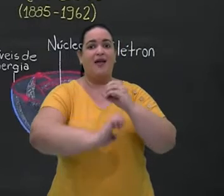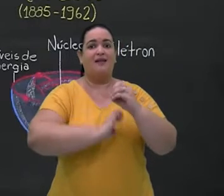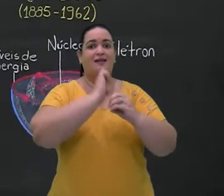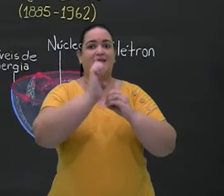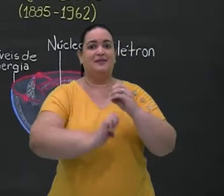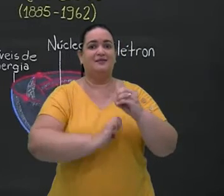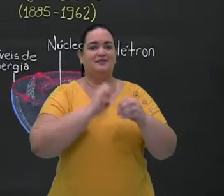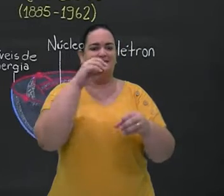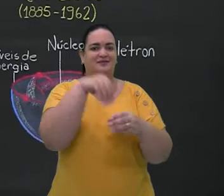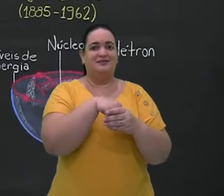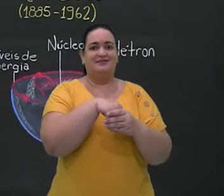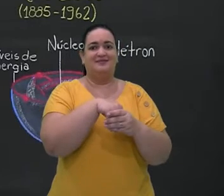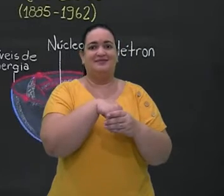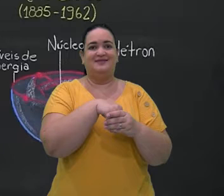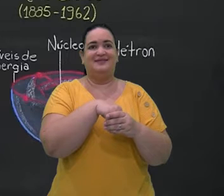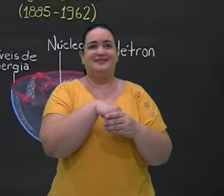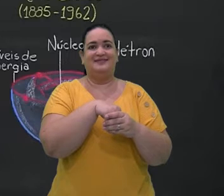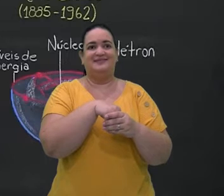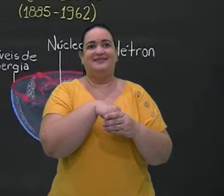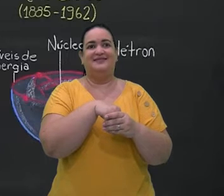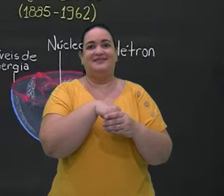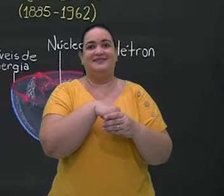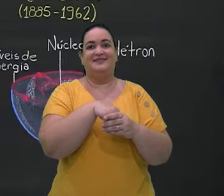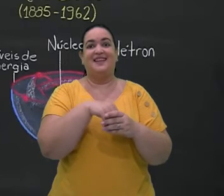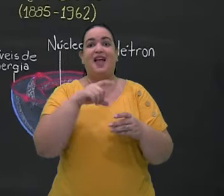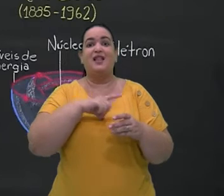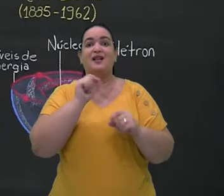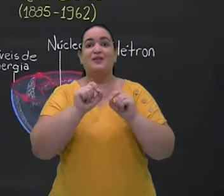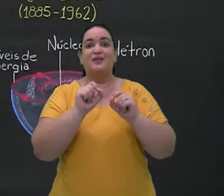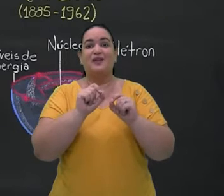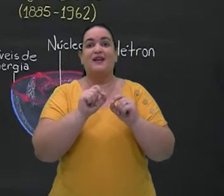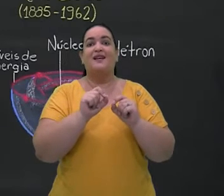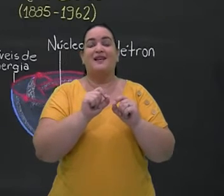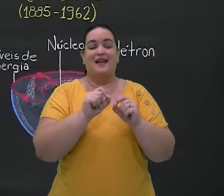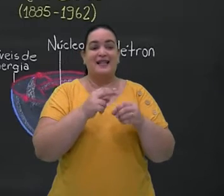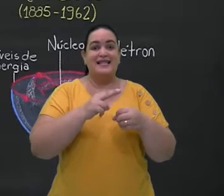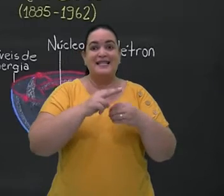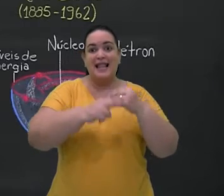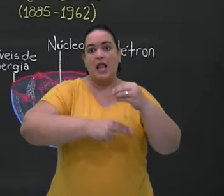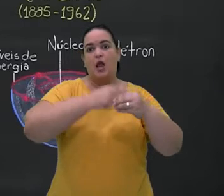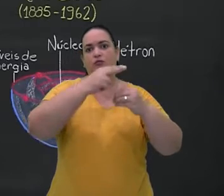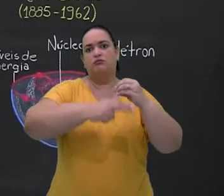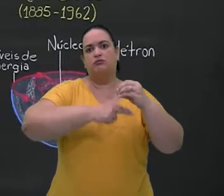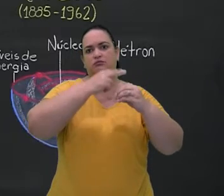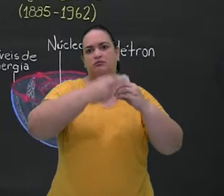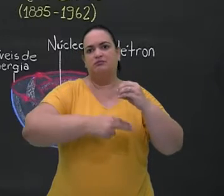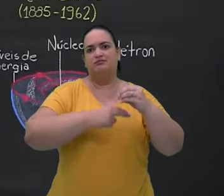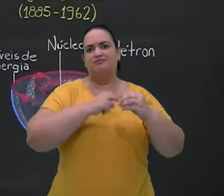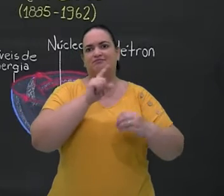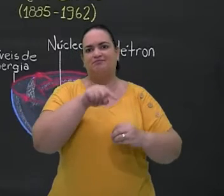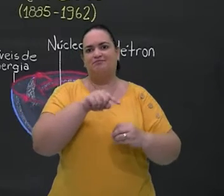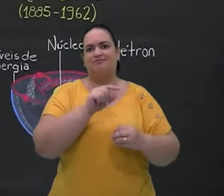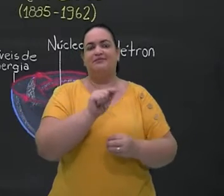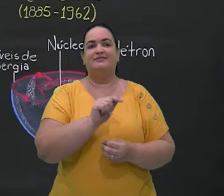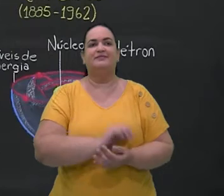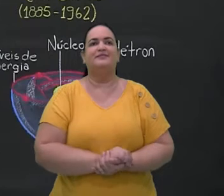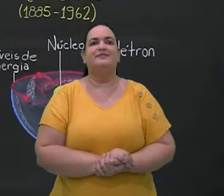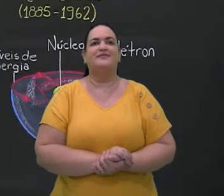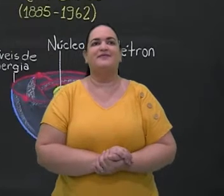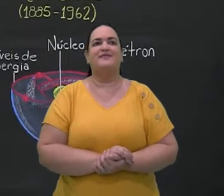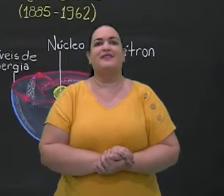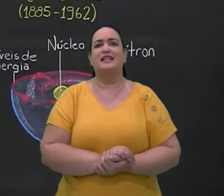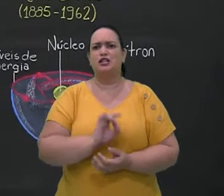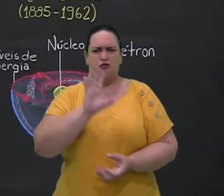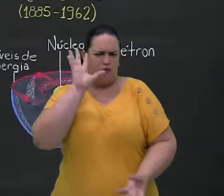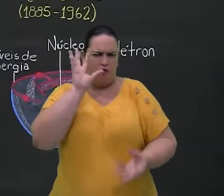homogênea, tornando assim essa esfera eletricamente neutra. Tranquilo? Então eu vou dar uma resumida melhor